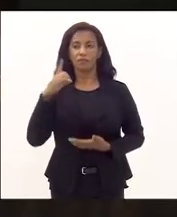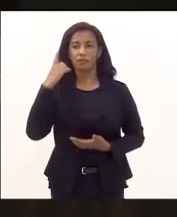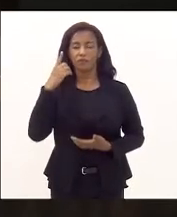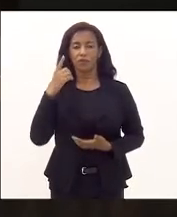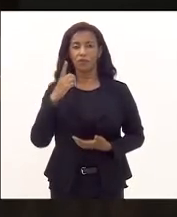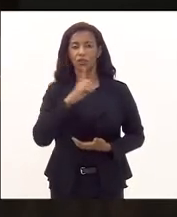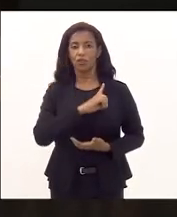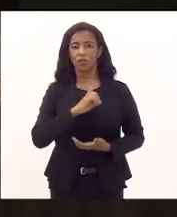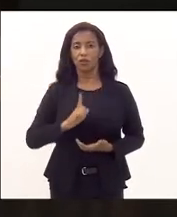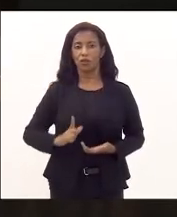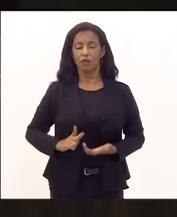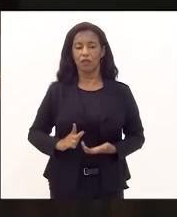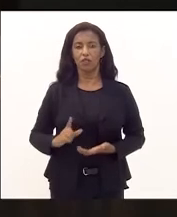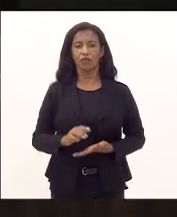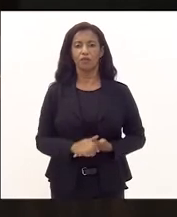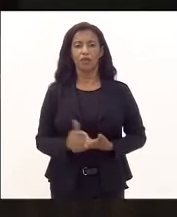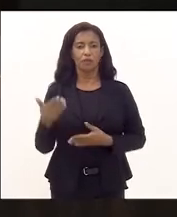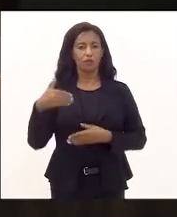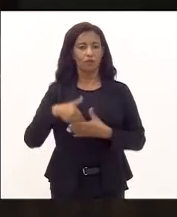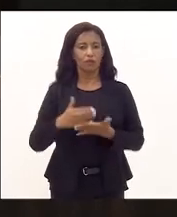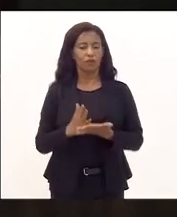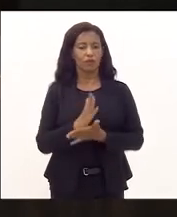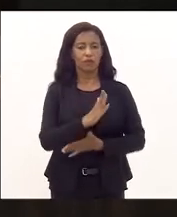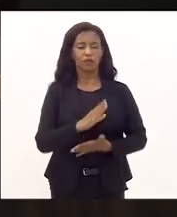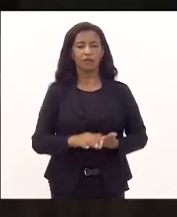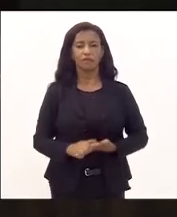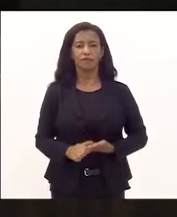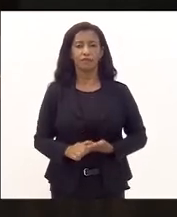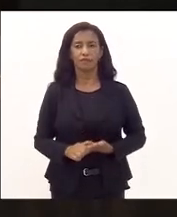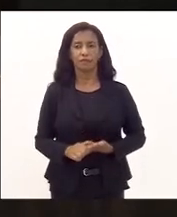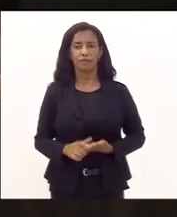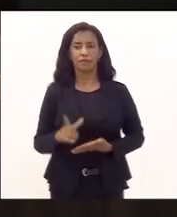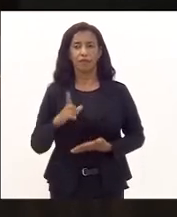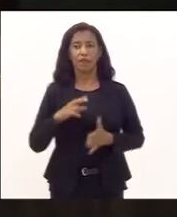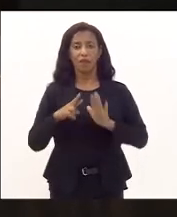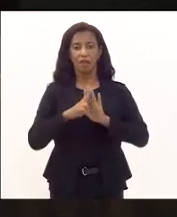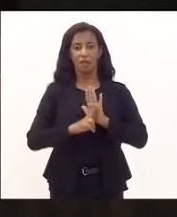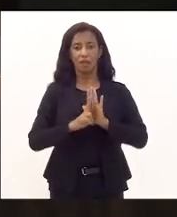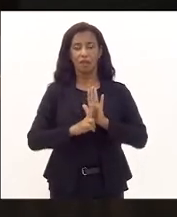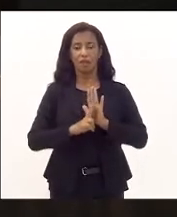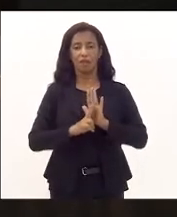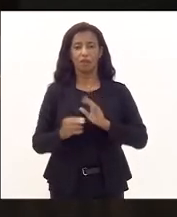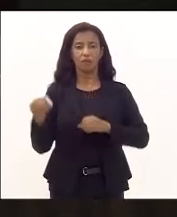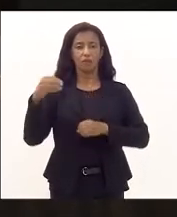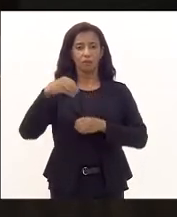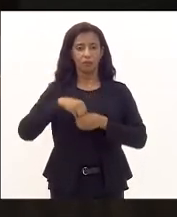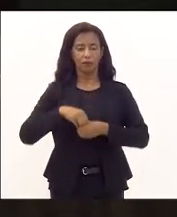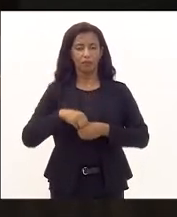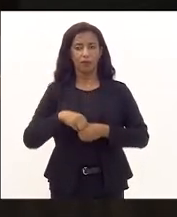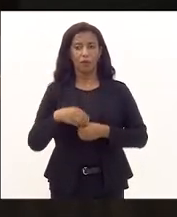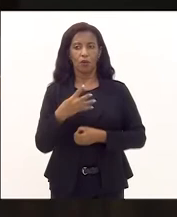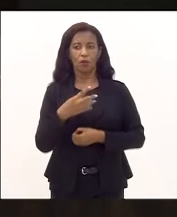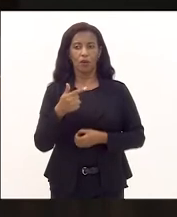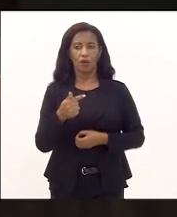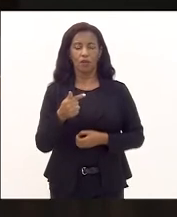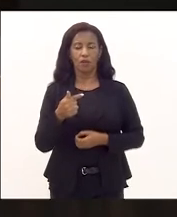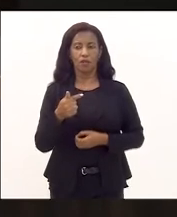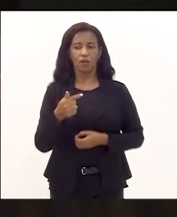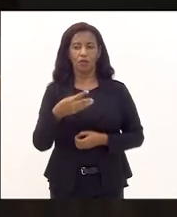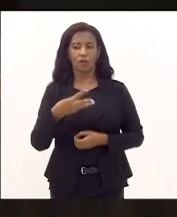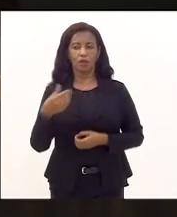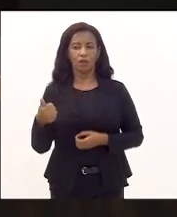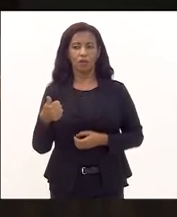deputado Dionísio Lins. Em votação, aprovado. Requerimento sobre a mesa de inclusão à ordem do dia